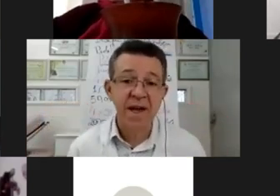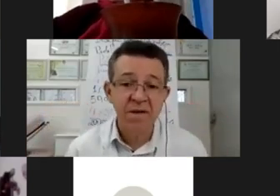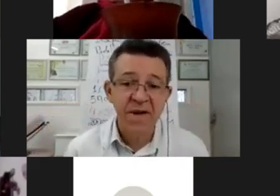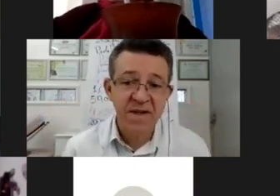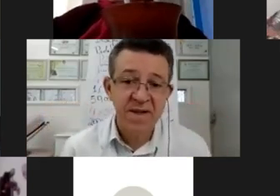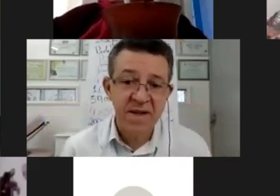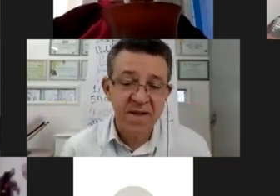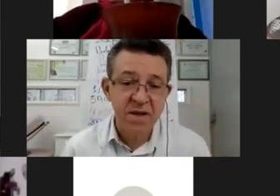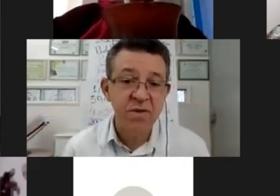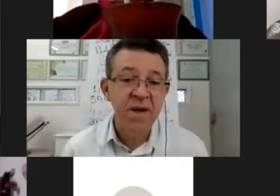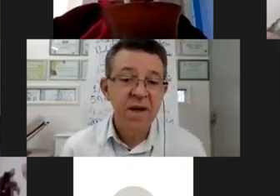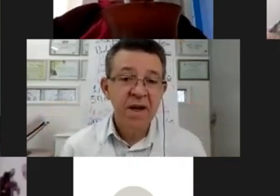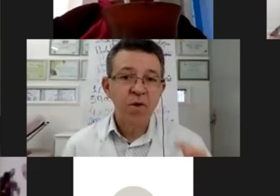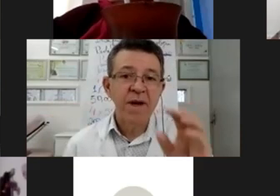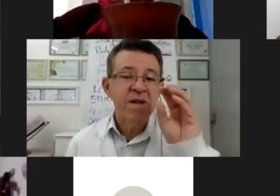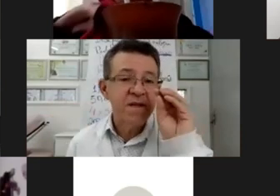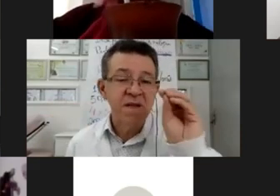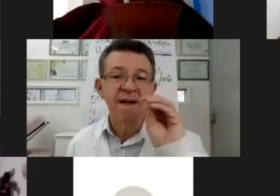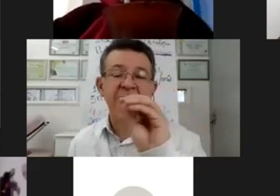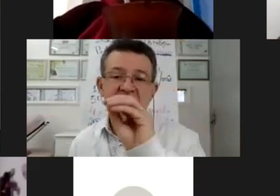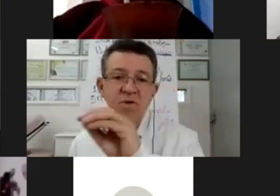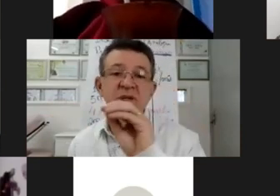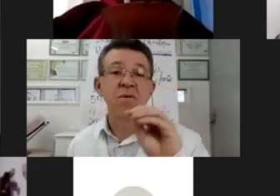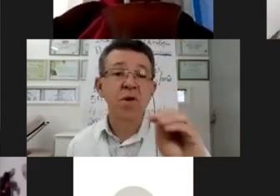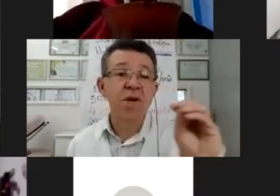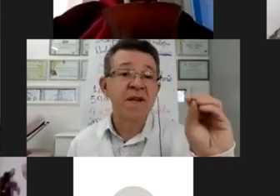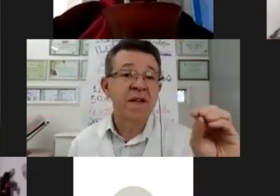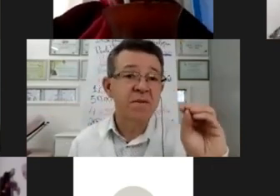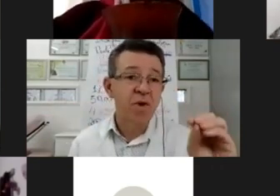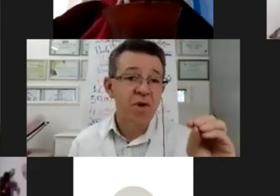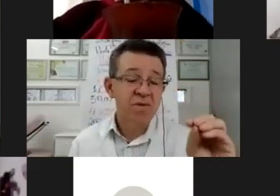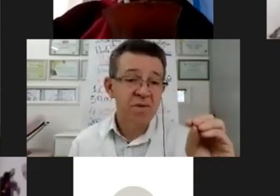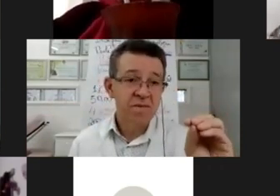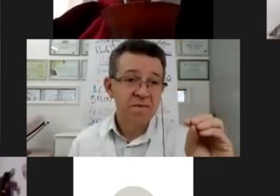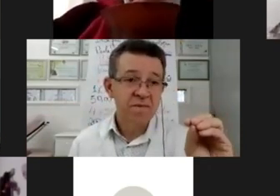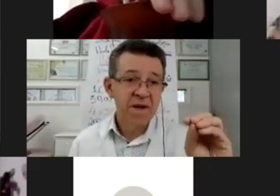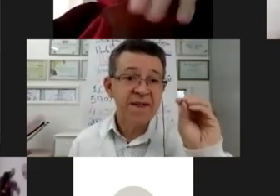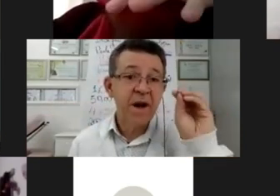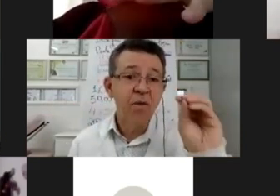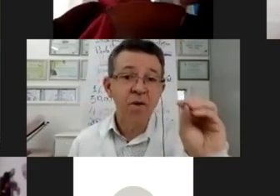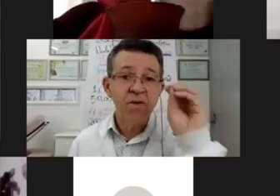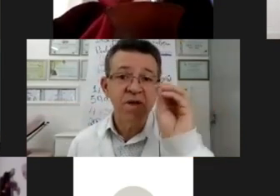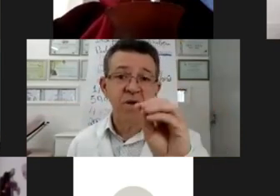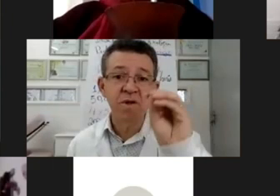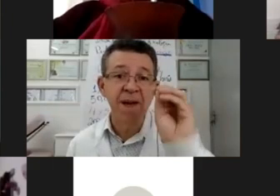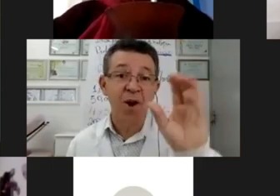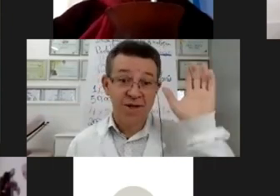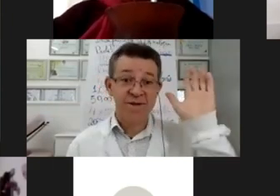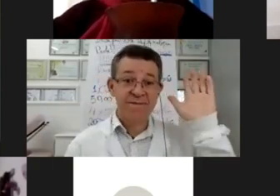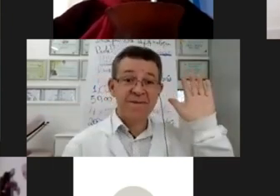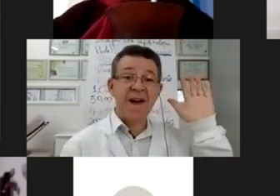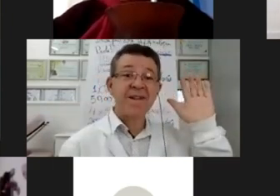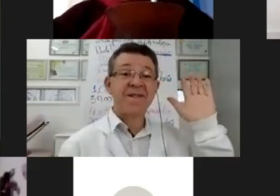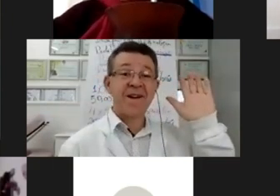vocês que queiram fazer esse exercício, com a necessidade do seu organismo, cada um com os seus